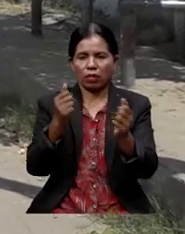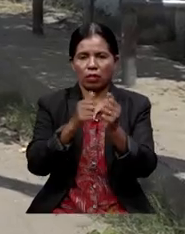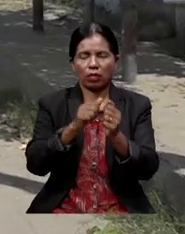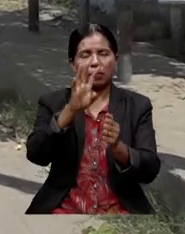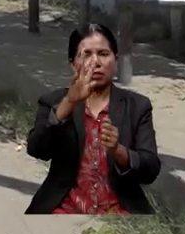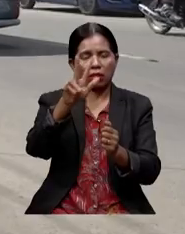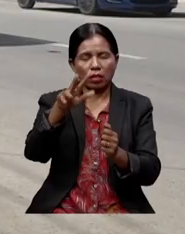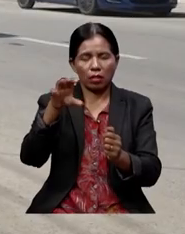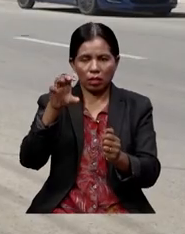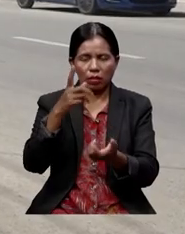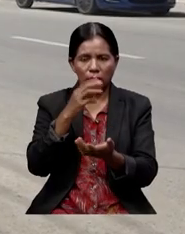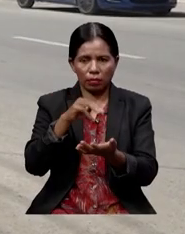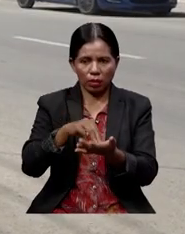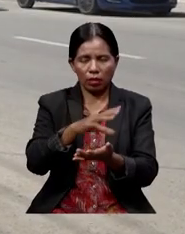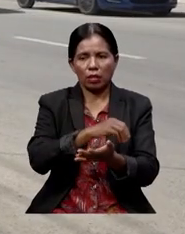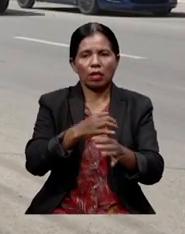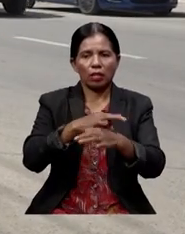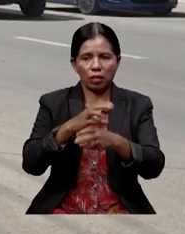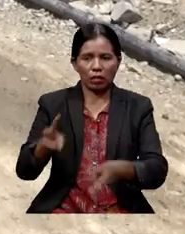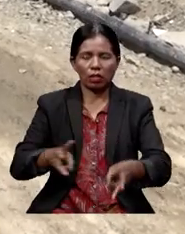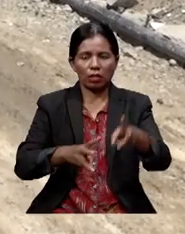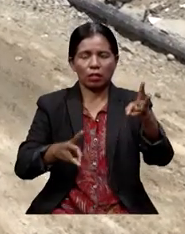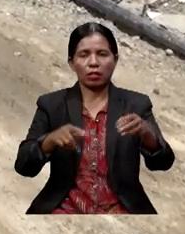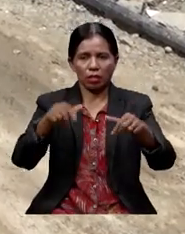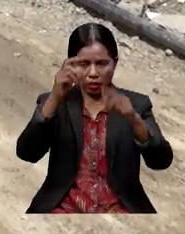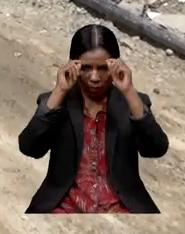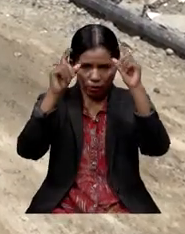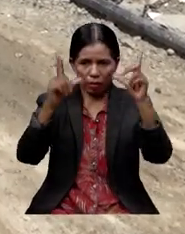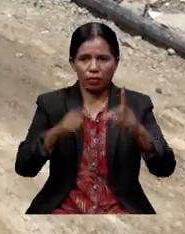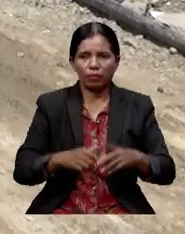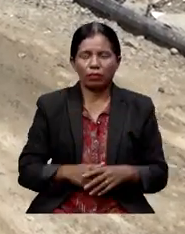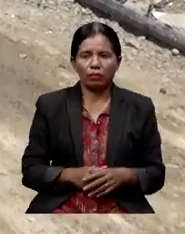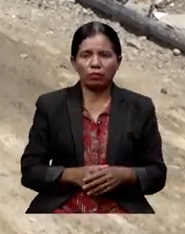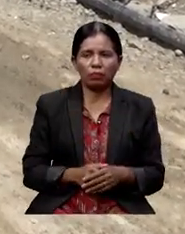Atostolo, ou de Radia Estrada, no Valeta, Síria e a Território Nacional. Abraão Mral, GMN.